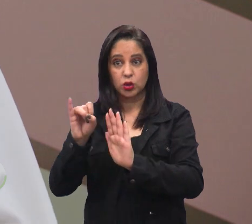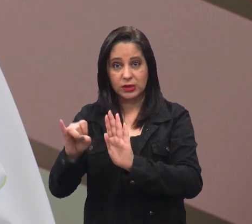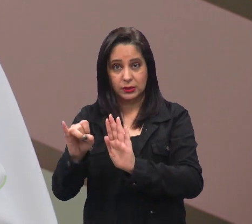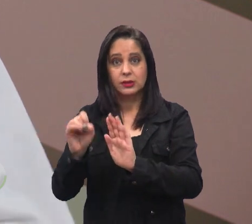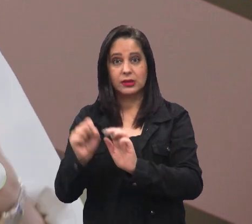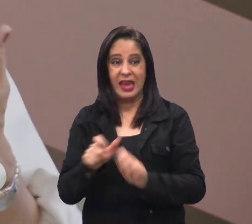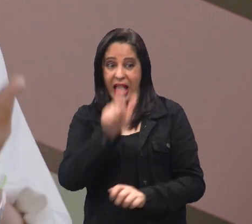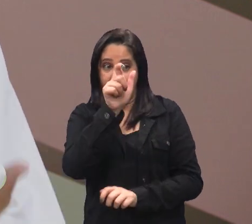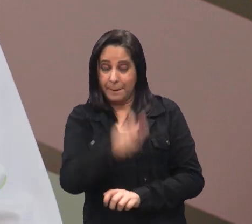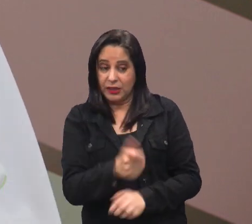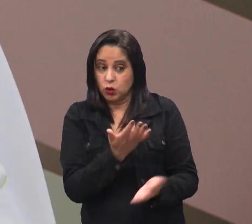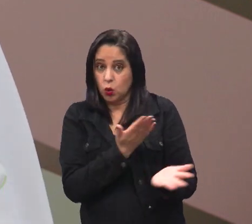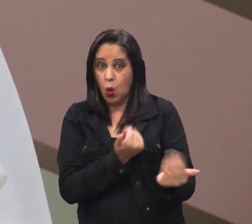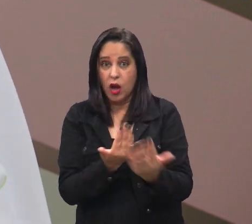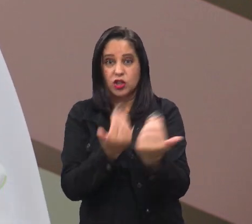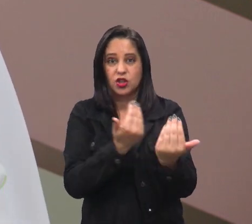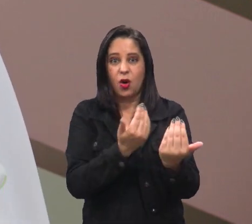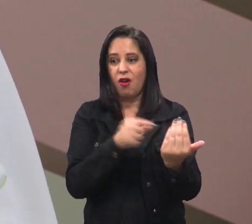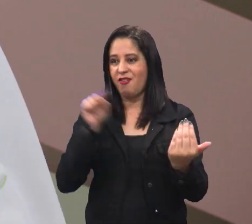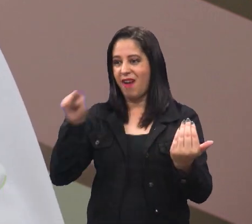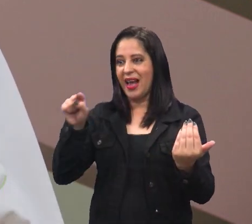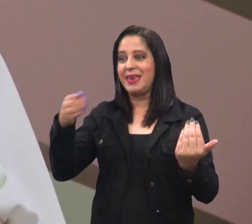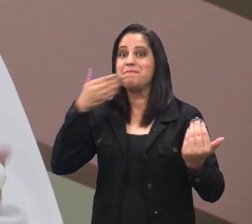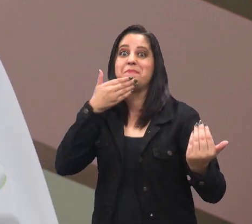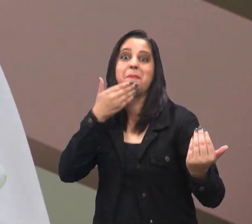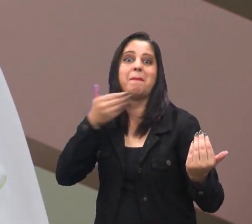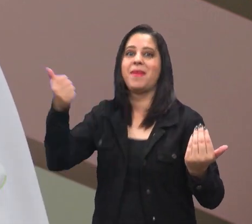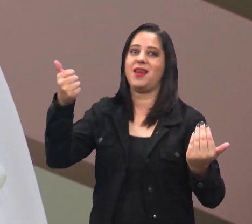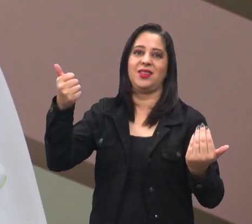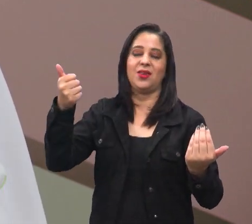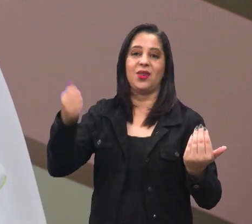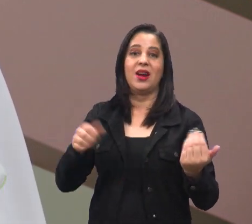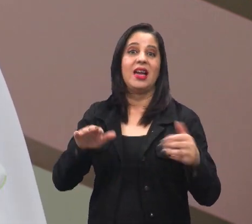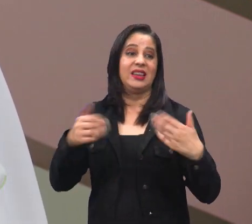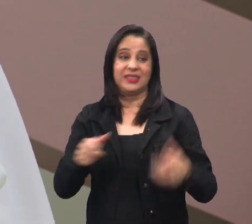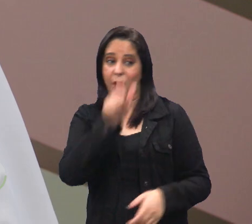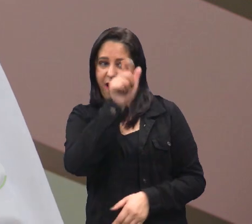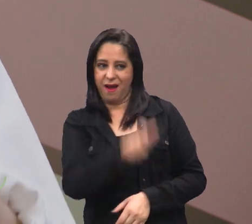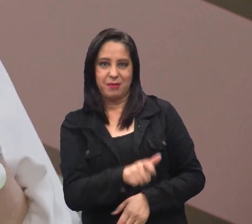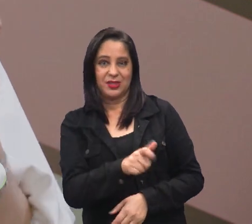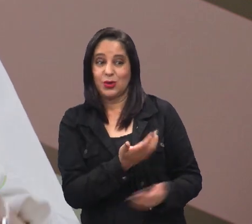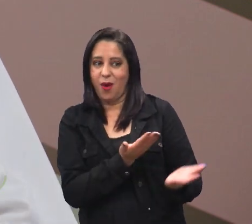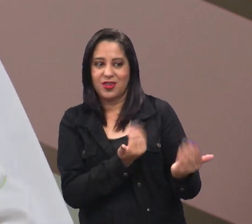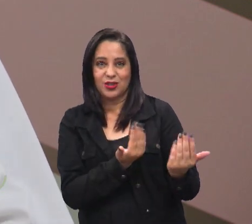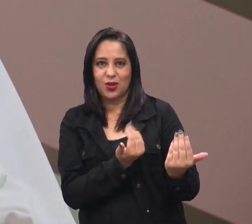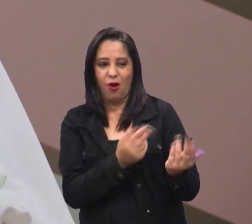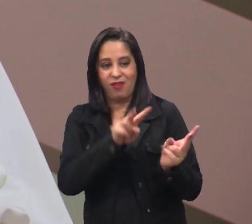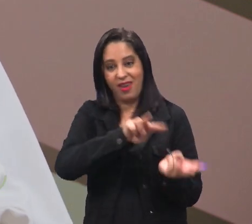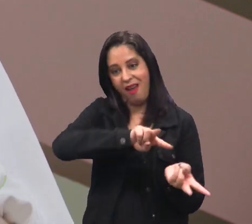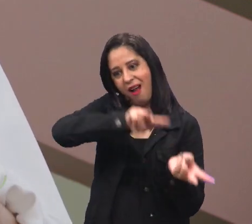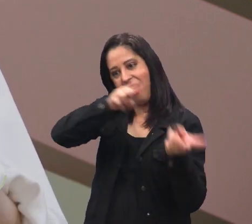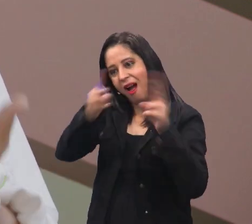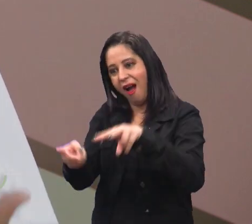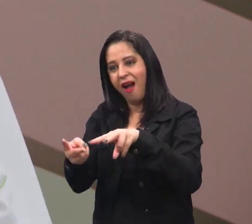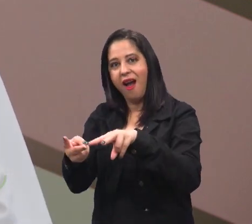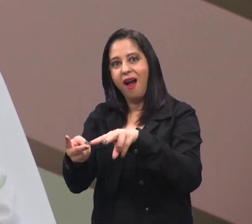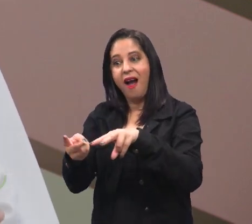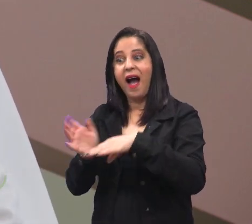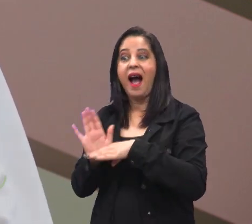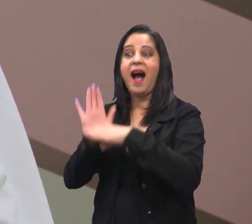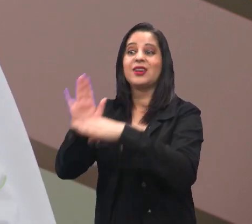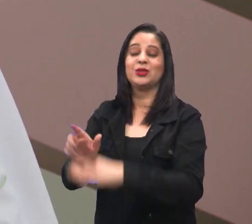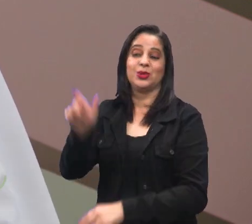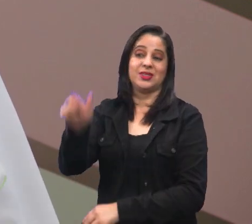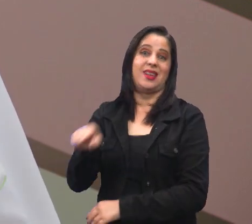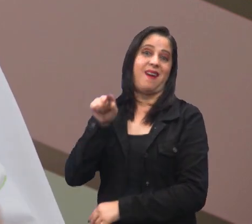doador, melhor é para o paciente que recebe. Então, a medula de um paciente jovem, ela melhora a sobrevida